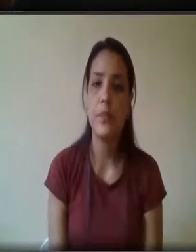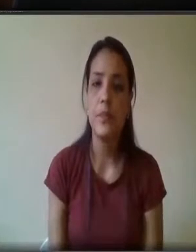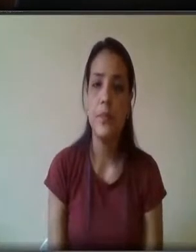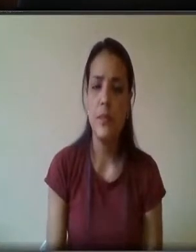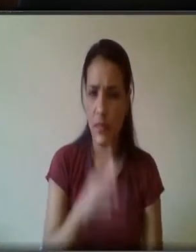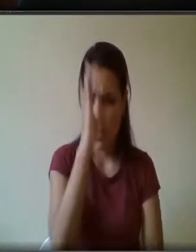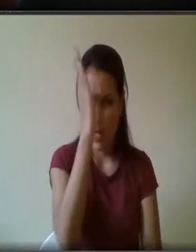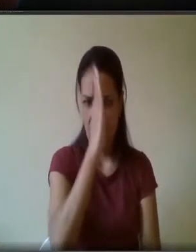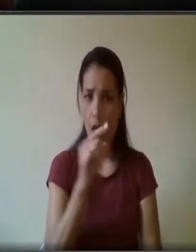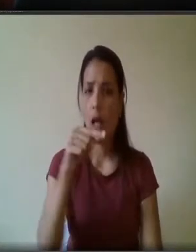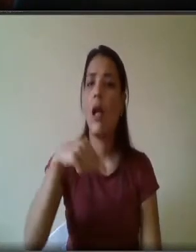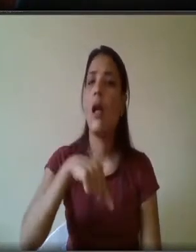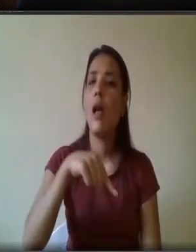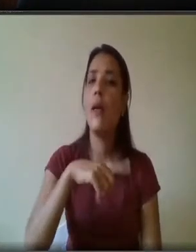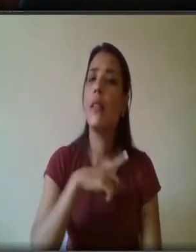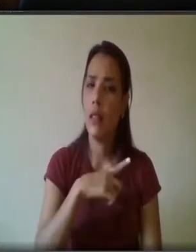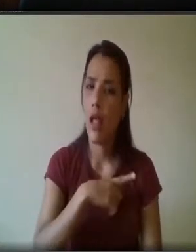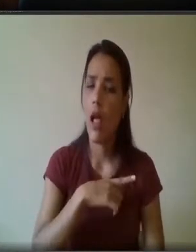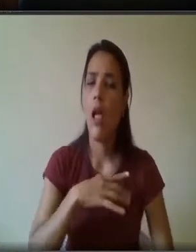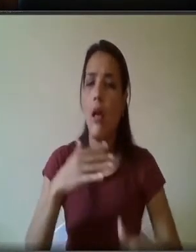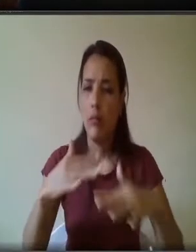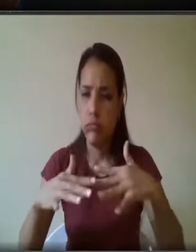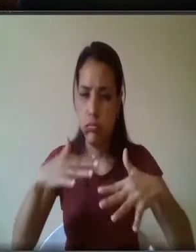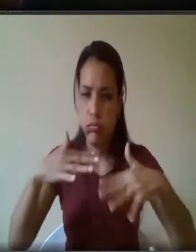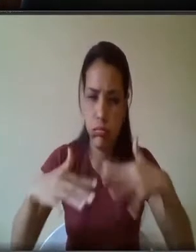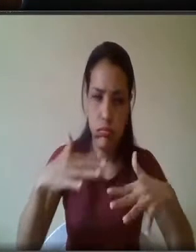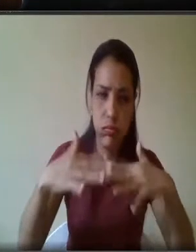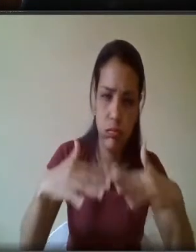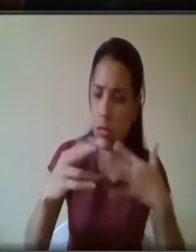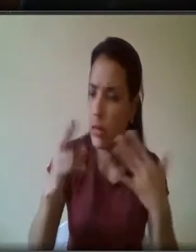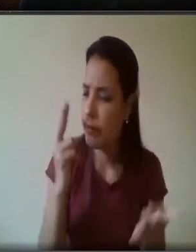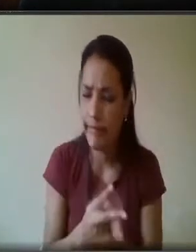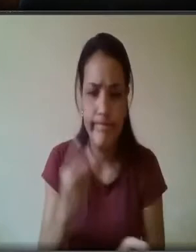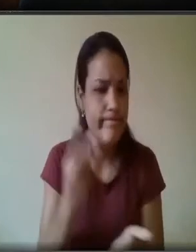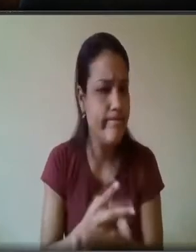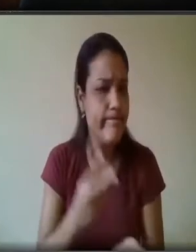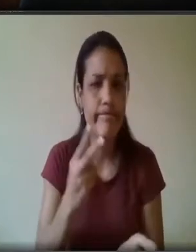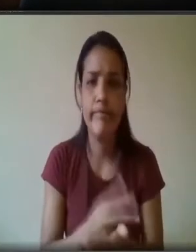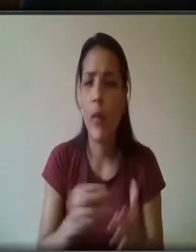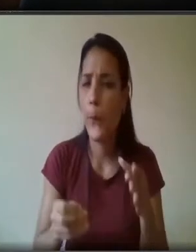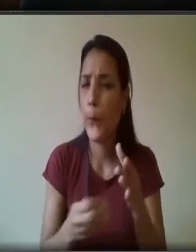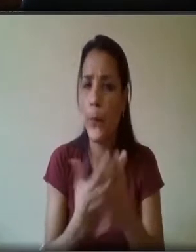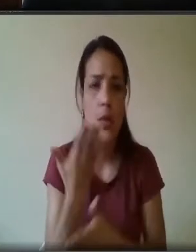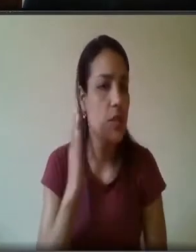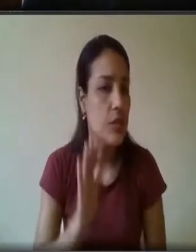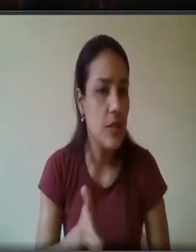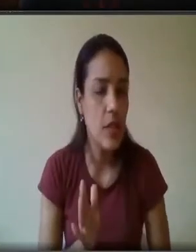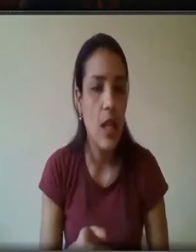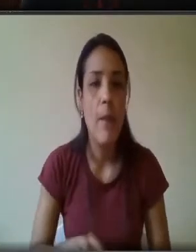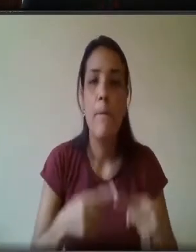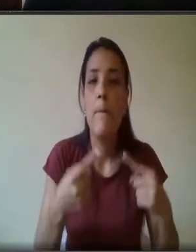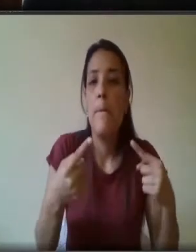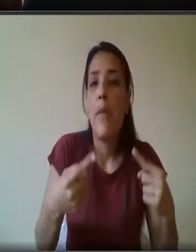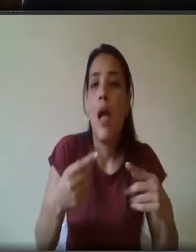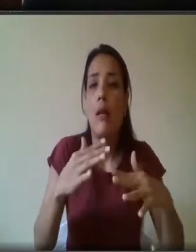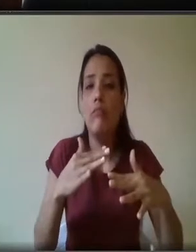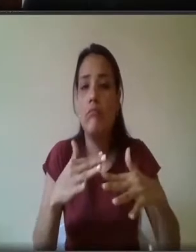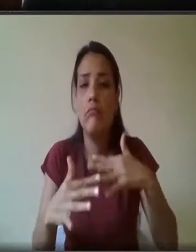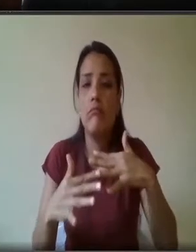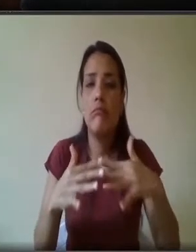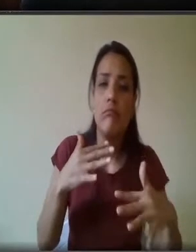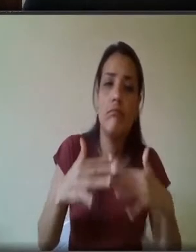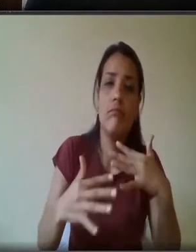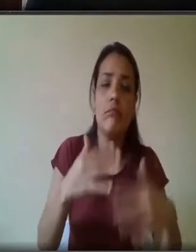terremoto direto, a terra treme direto aqui no Brasil. Tá? Só que os tremores são 2, 3, 4,